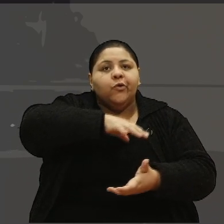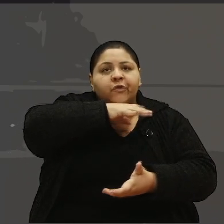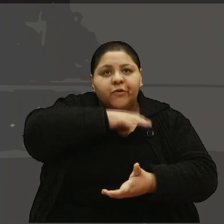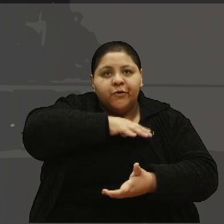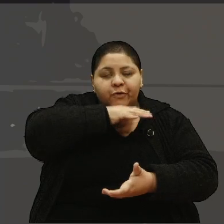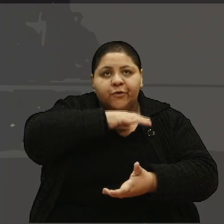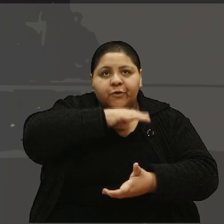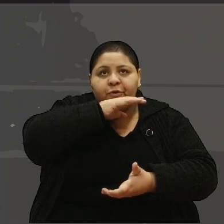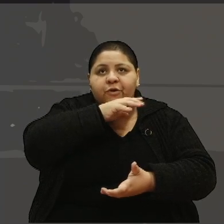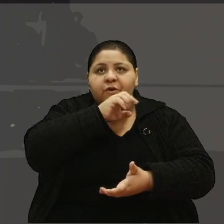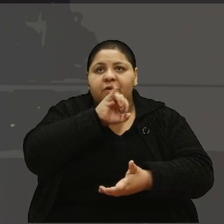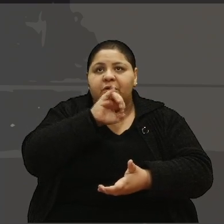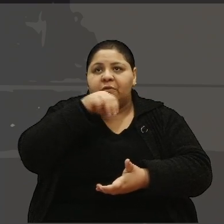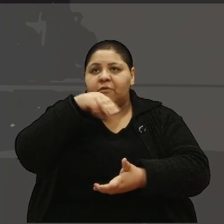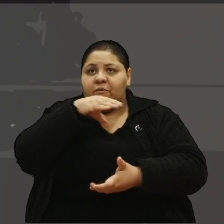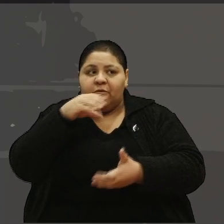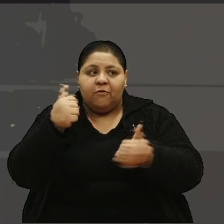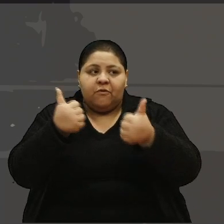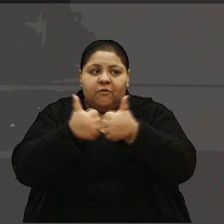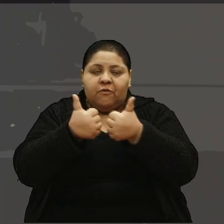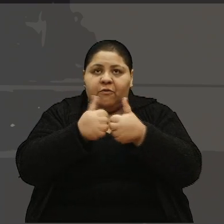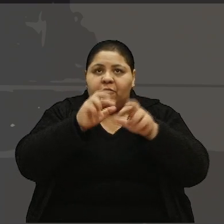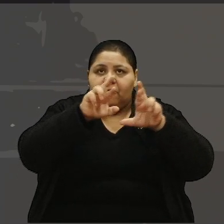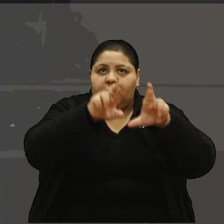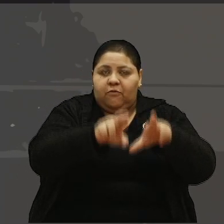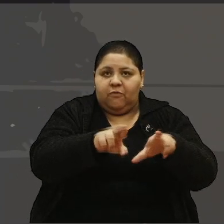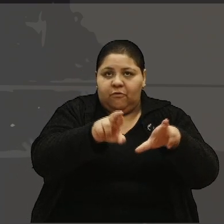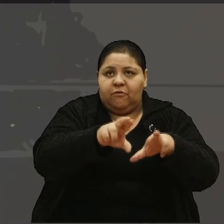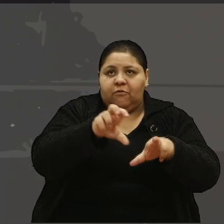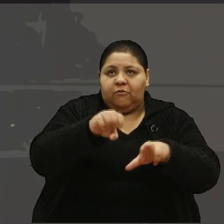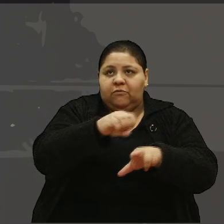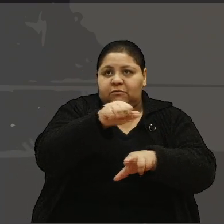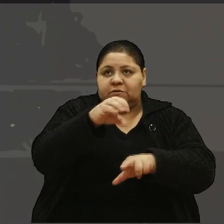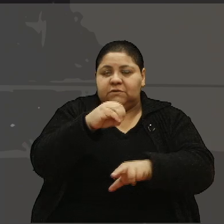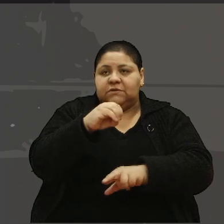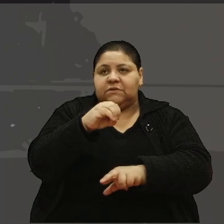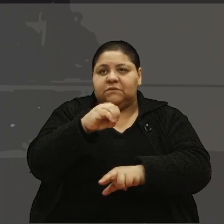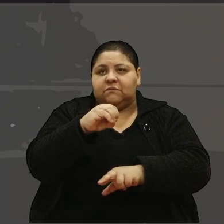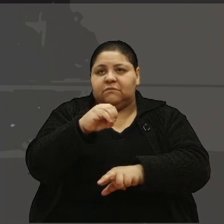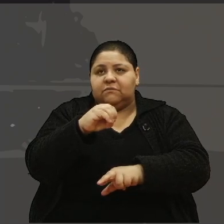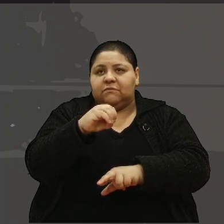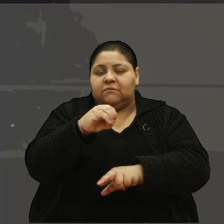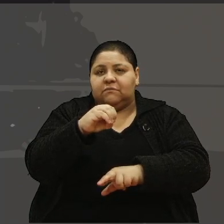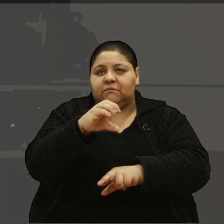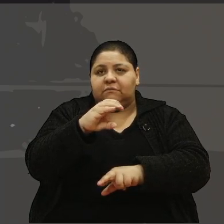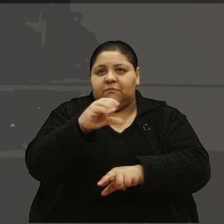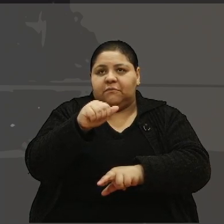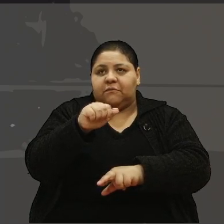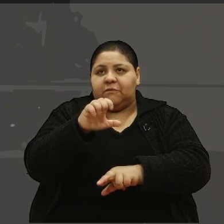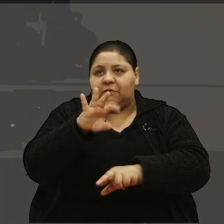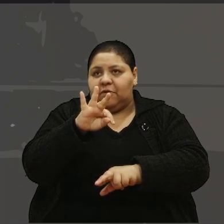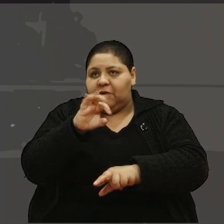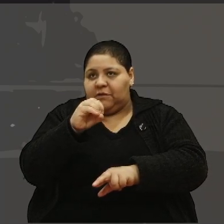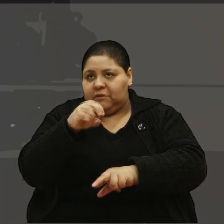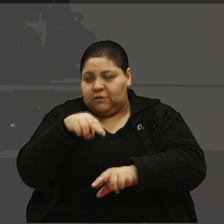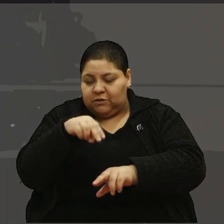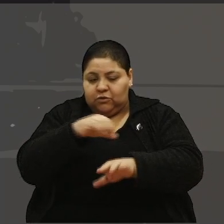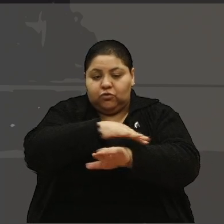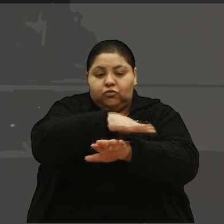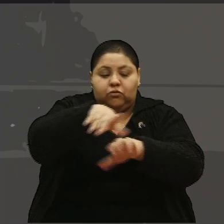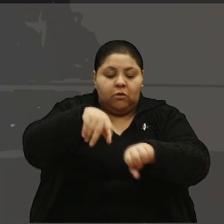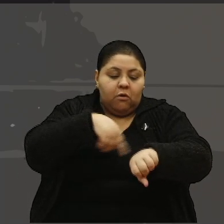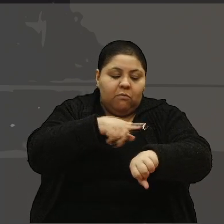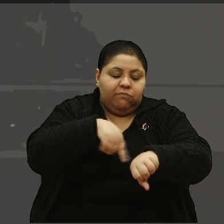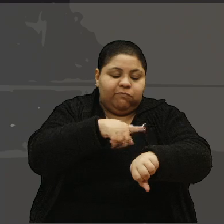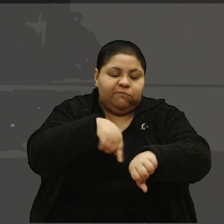via ANC, próximo ali à região do bairro São Caetano, Esplanada, e o tempo está passando, os dias